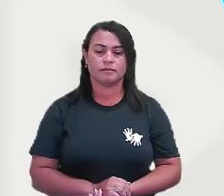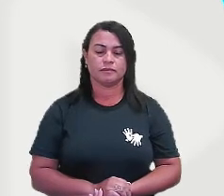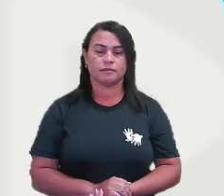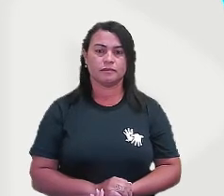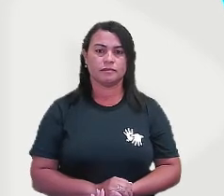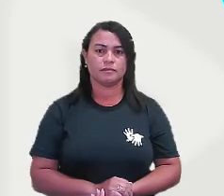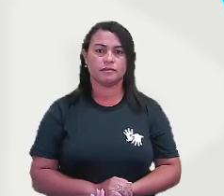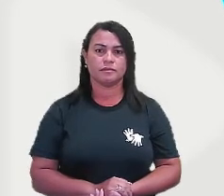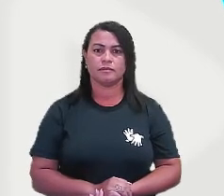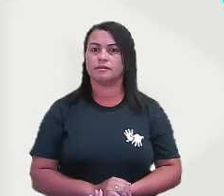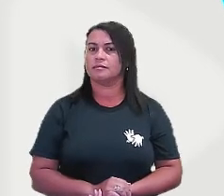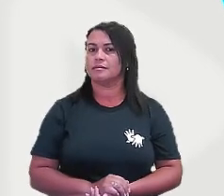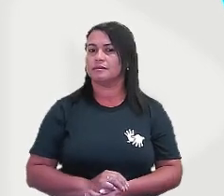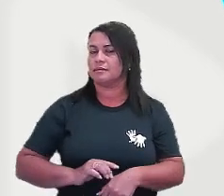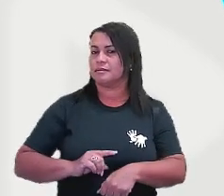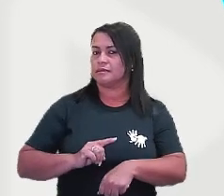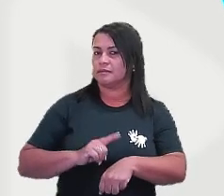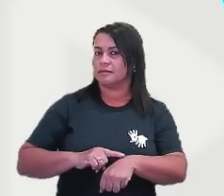Tempo.